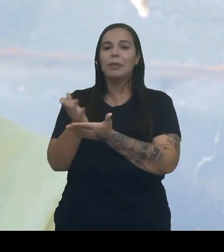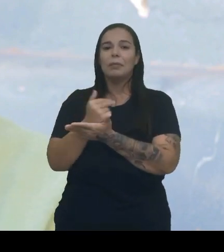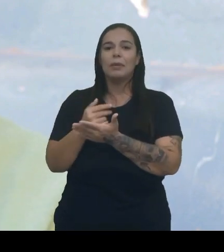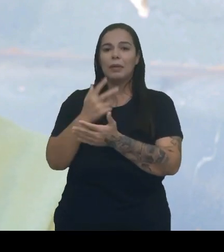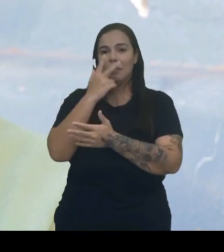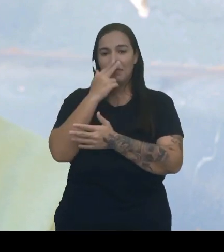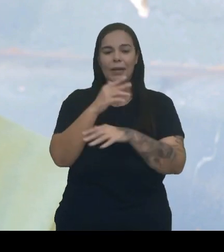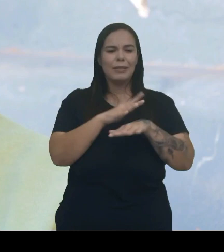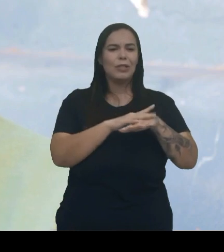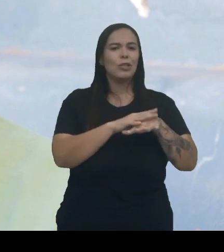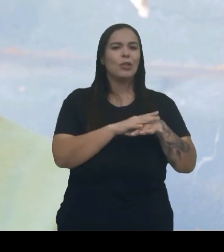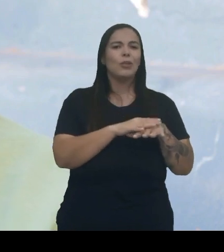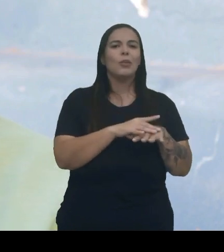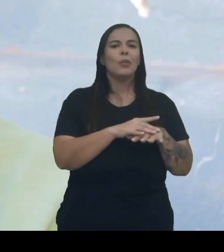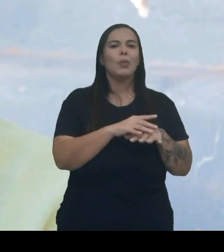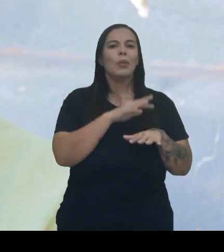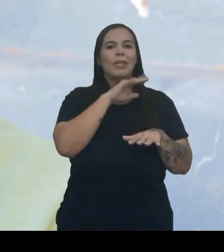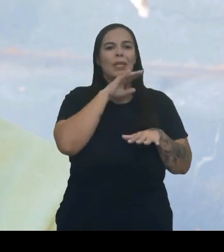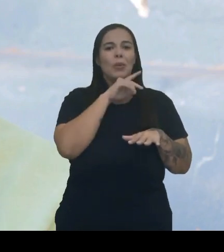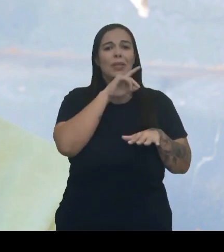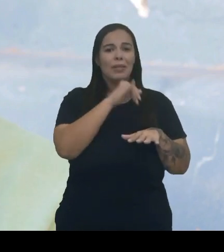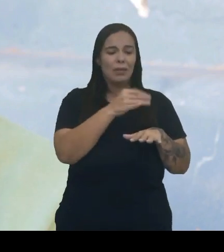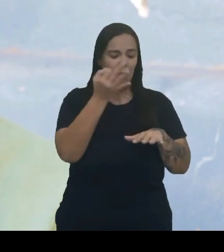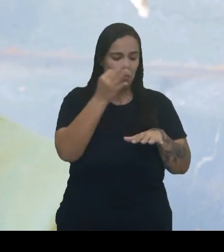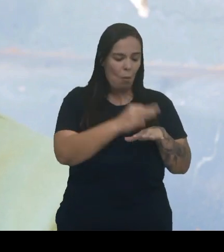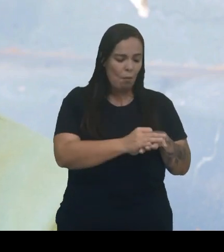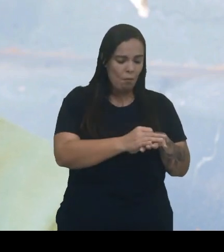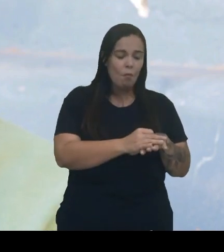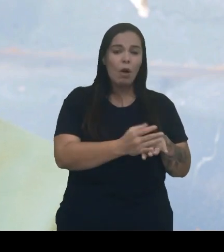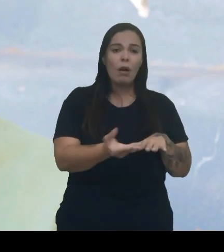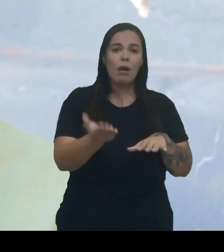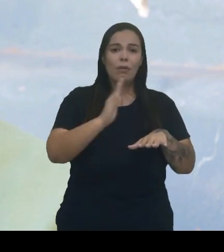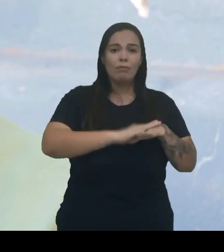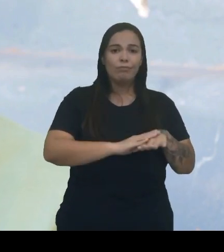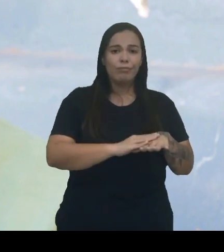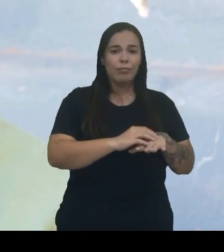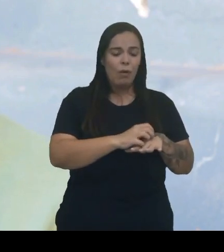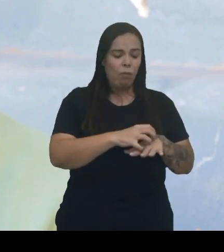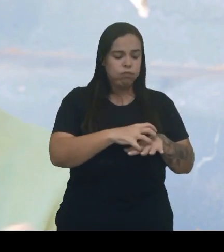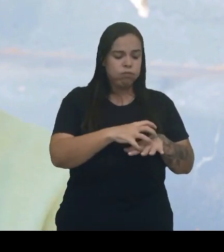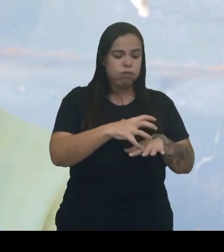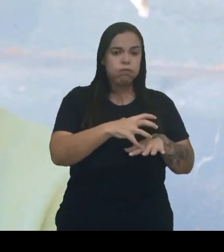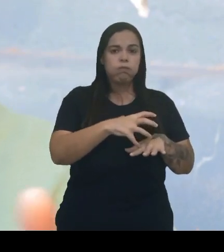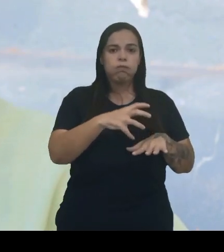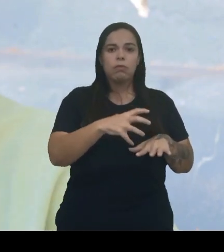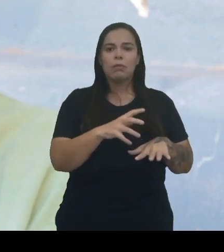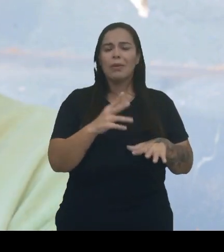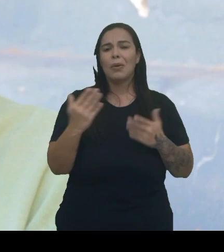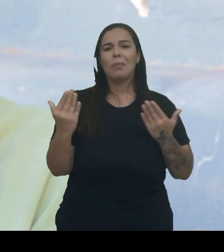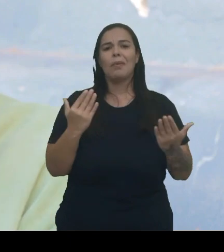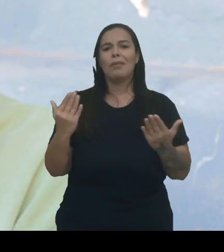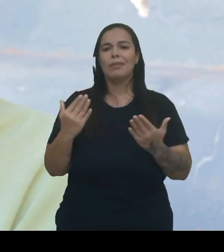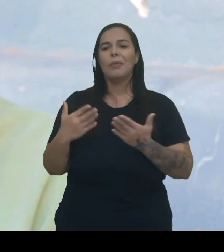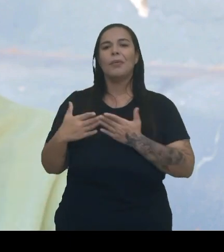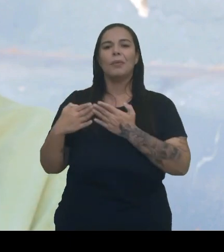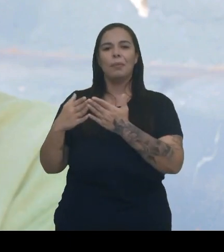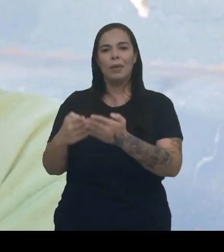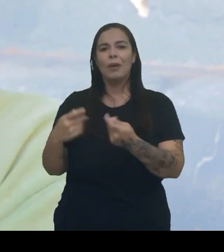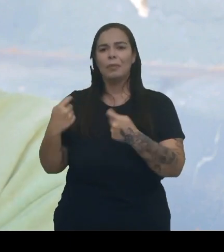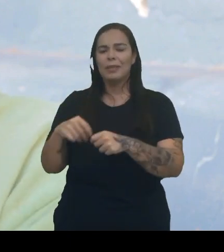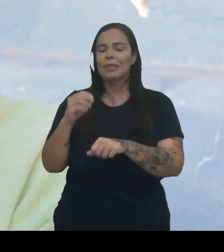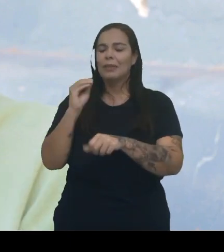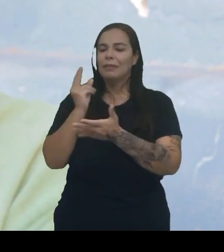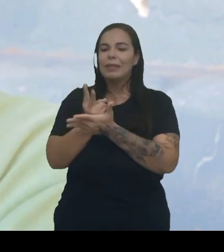uma doença ruim. Se você tiver um buraco, você botar um pedaço, daqui a um mês ele já está maior, você tem que botar outro, ela vai assim. Entendeu? Tem que sempre estar